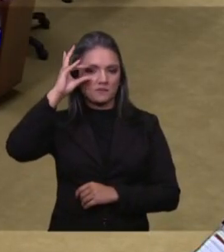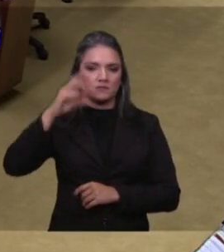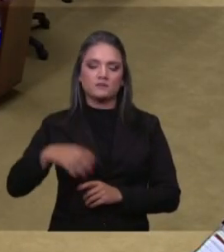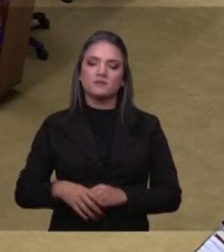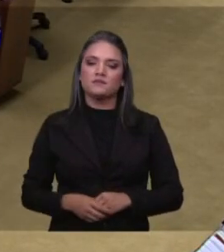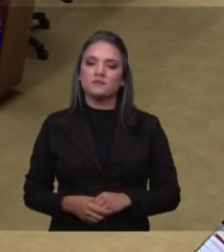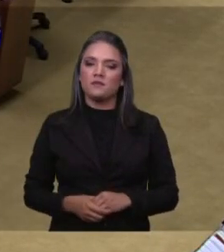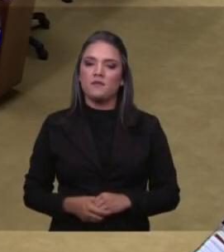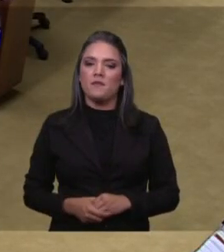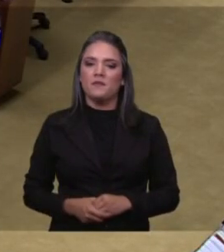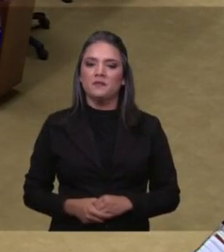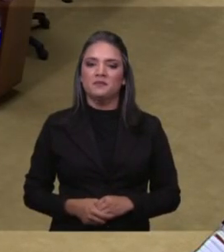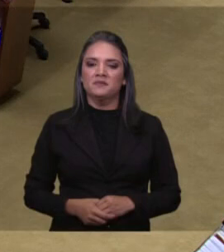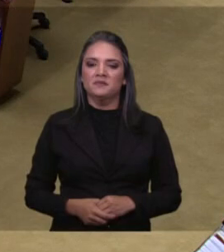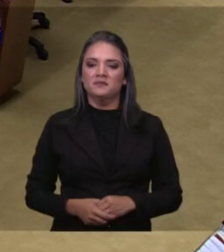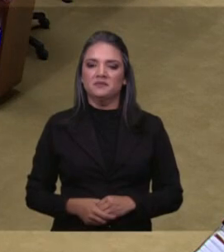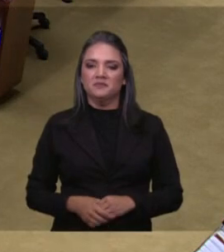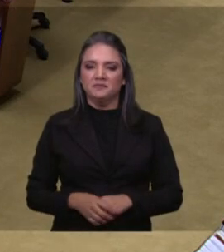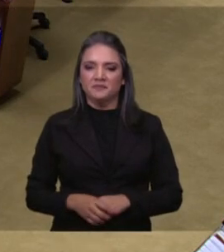presidente,